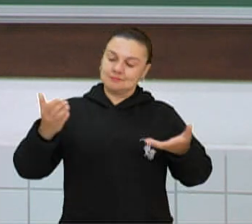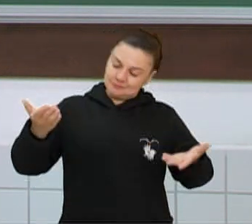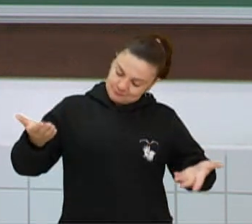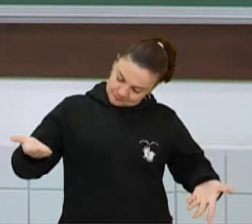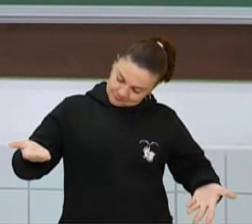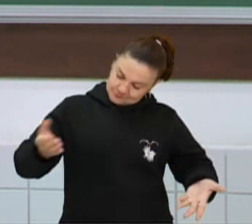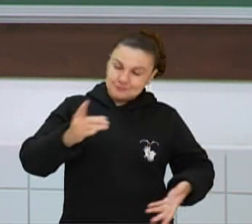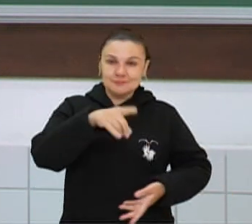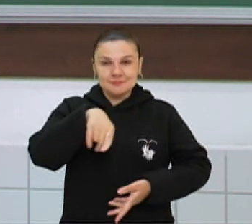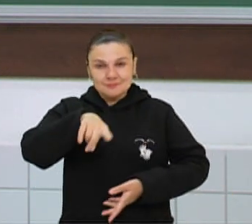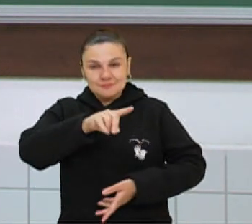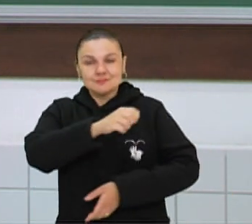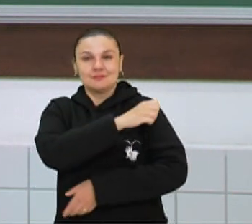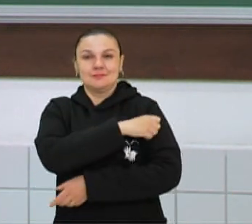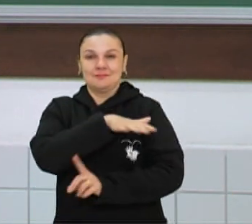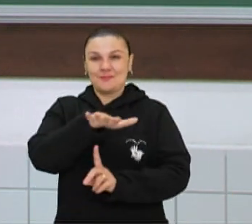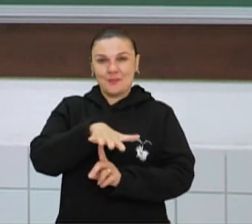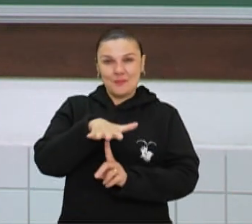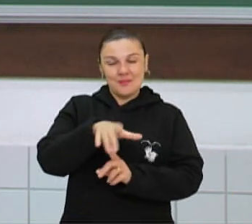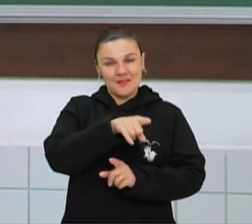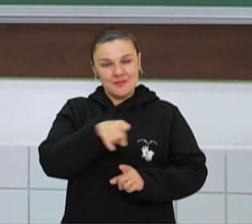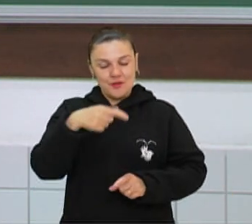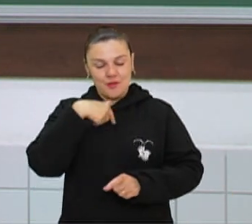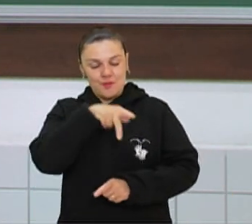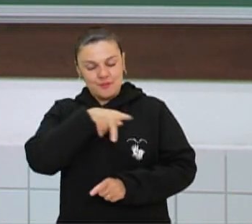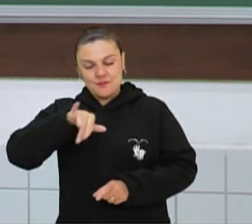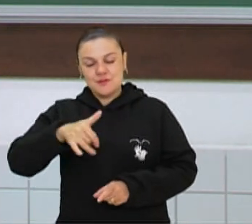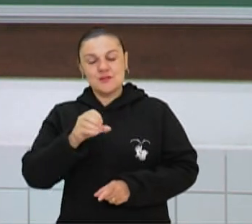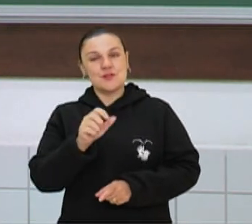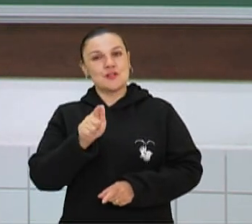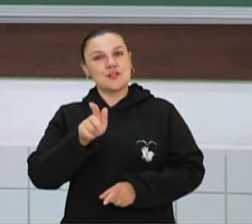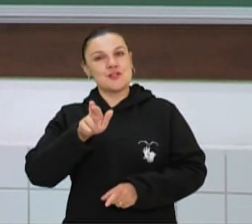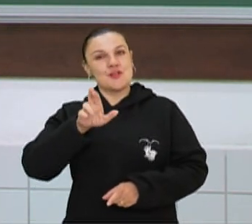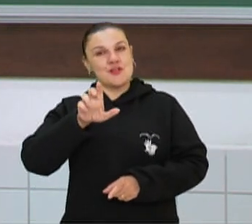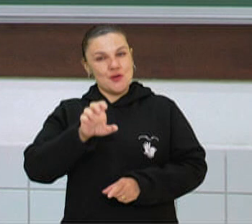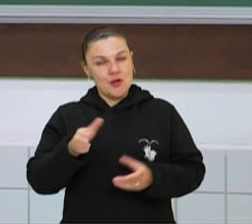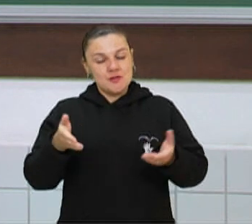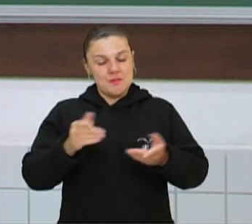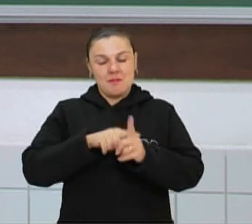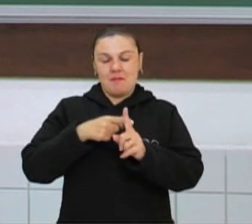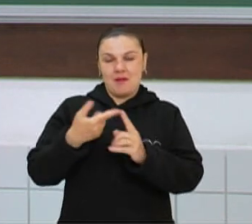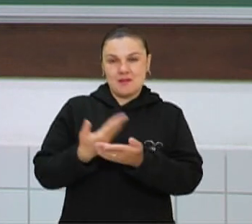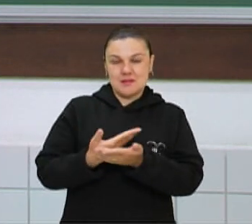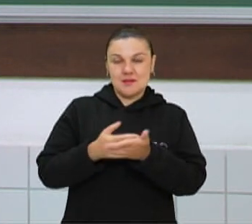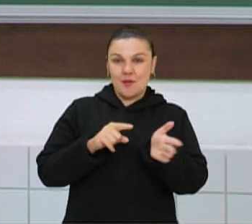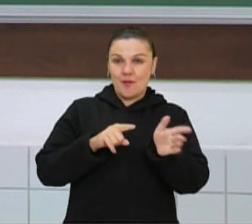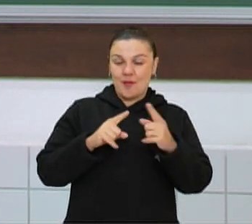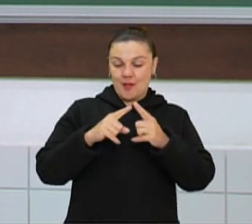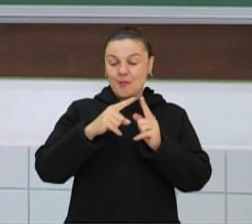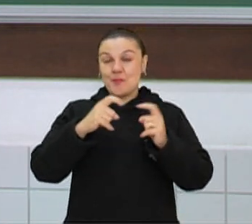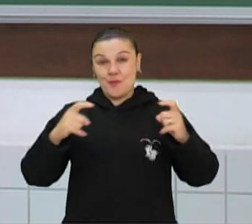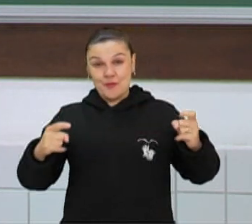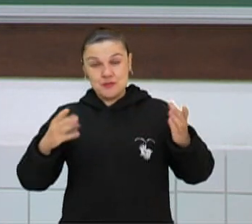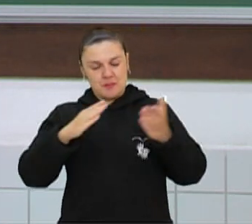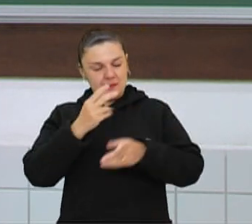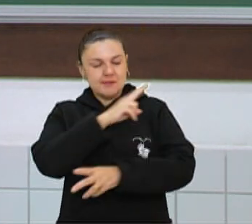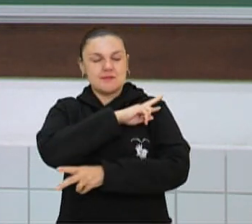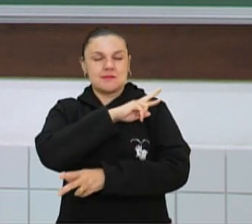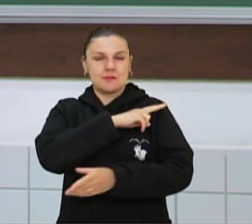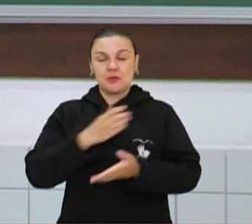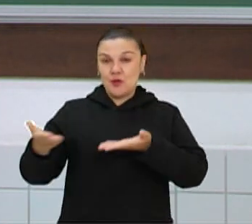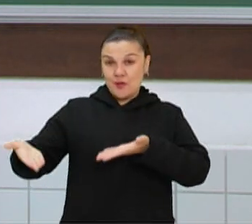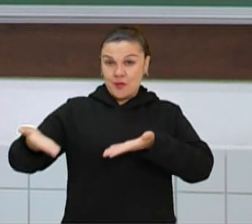Salve, salve, galerinha do Aula Paraná, tudo bem com vocês? Prof. Jorge na área com mais uma aulinha de Biologia para a segunda série do ensino médio e trazendo hoje para